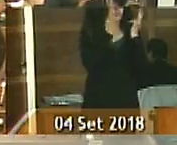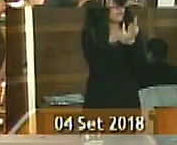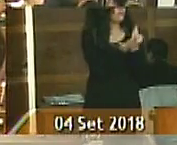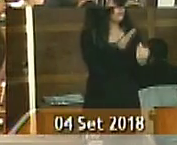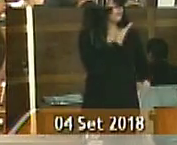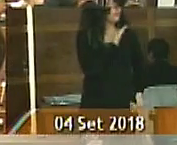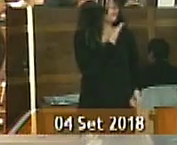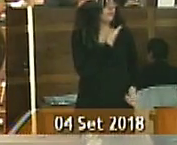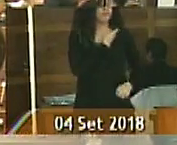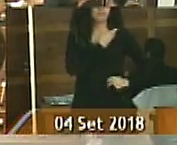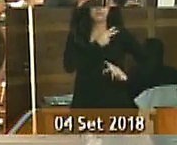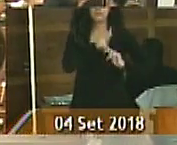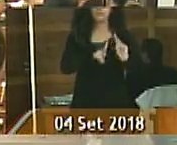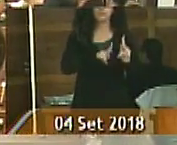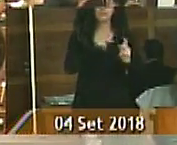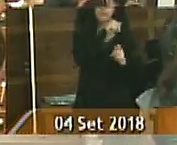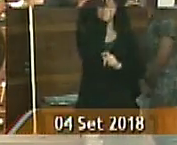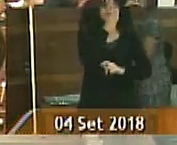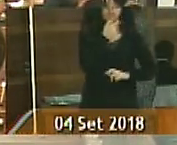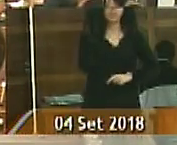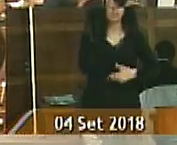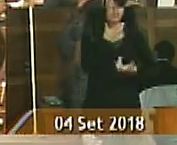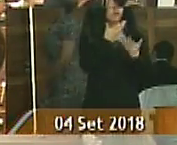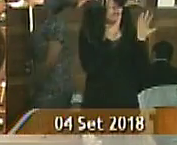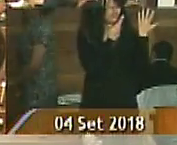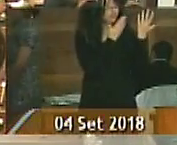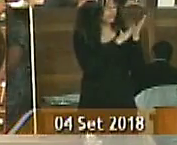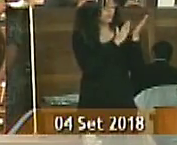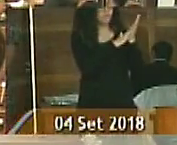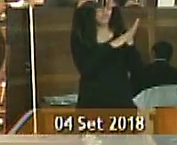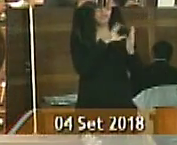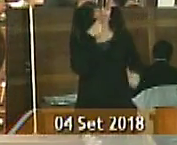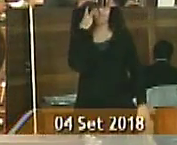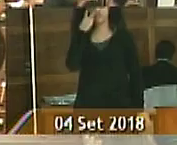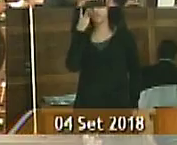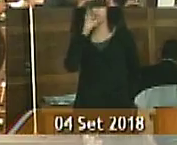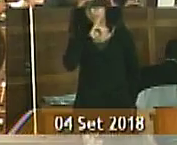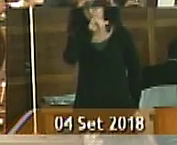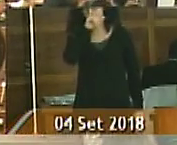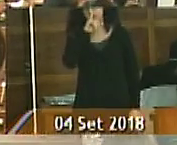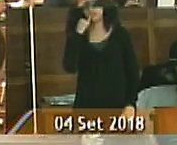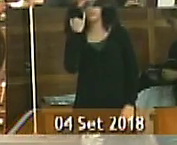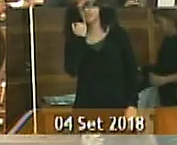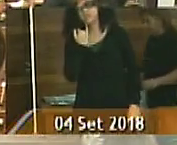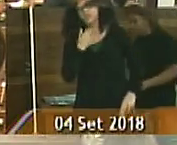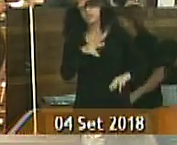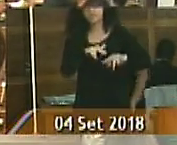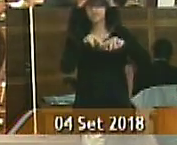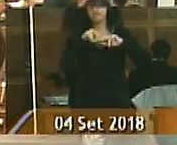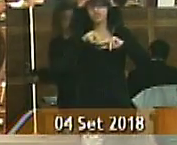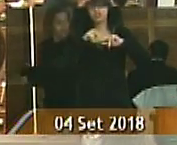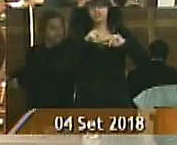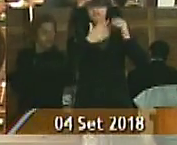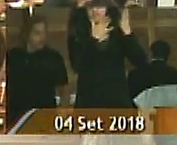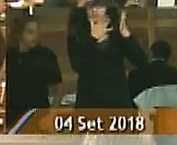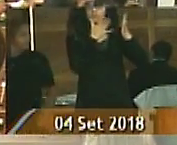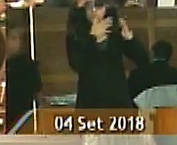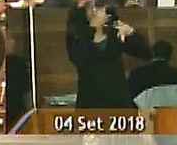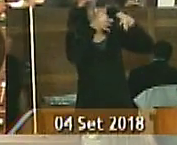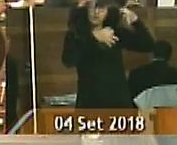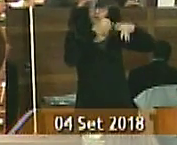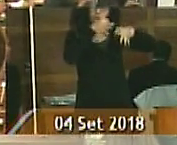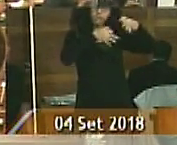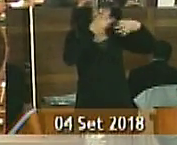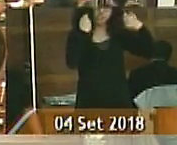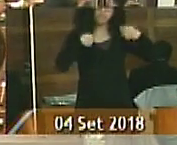Reis, população brasileira. Quero parabenizar a vereadora Jane por essa homenagem justa e